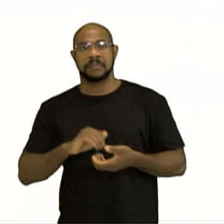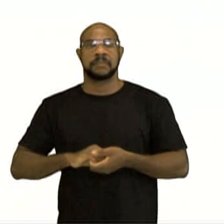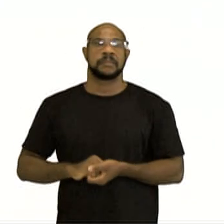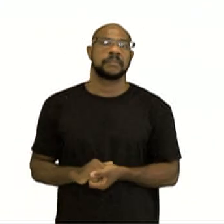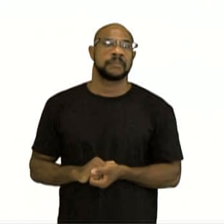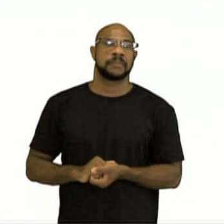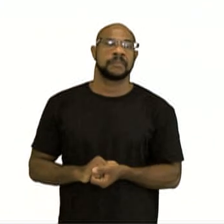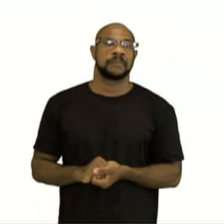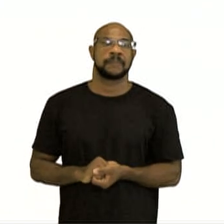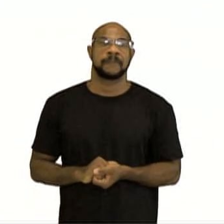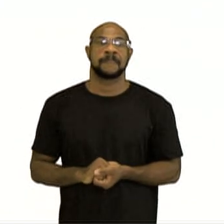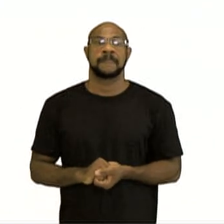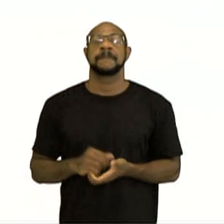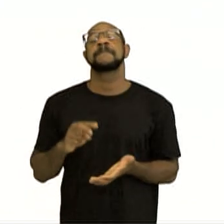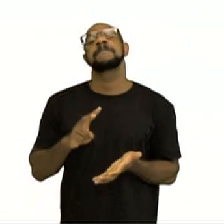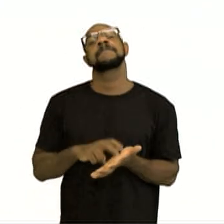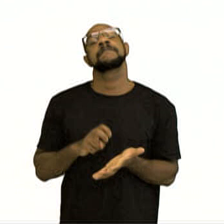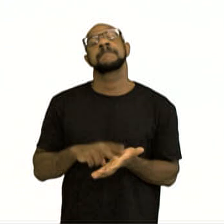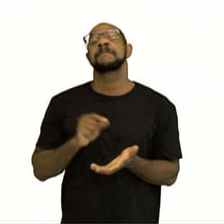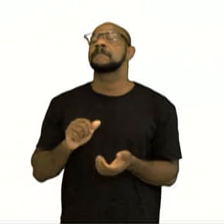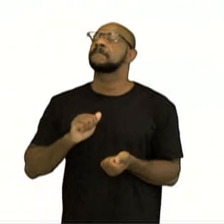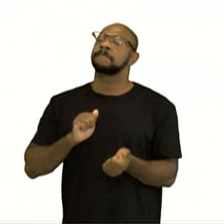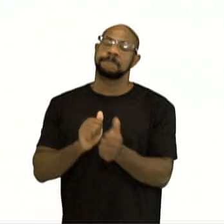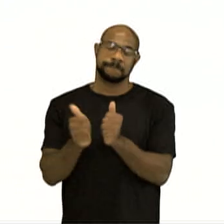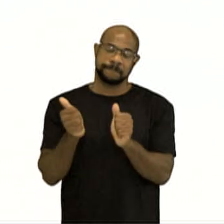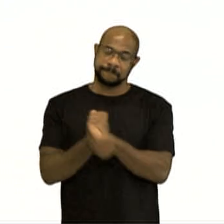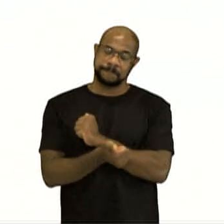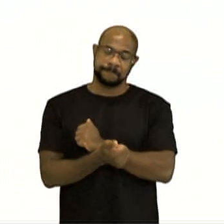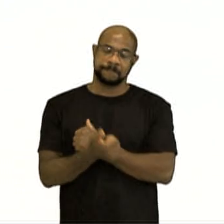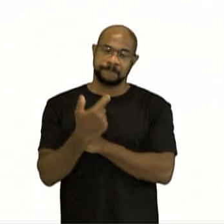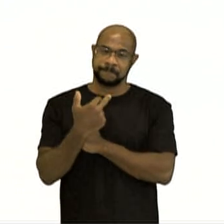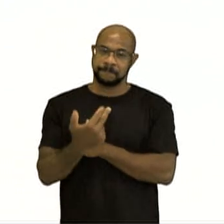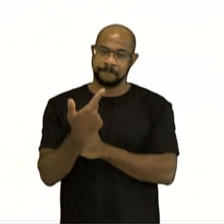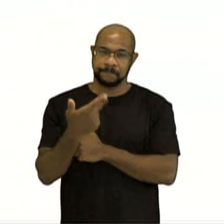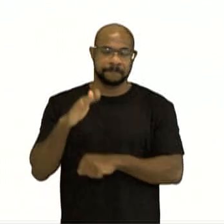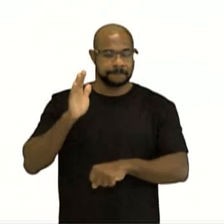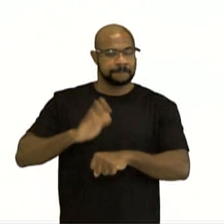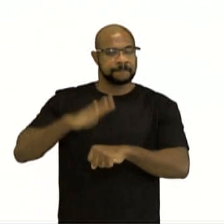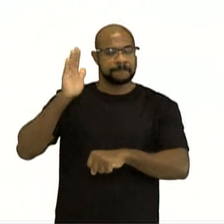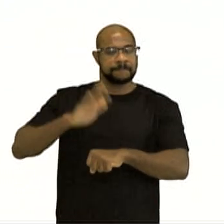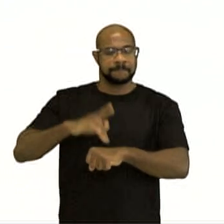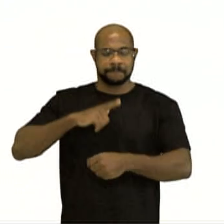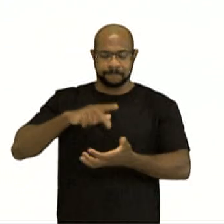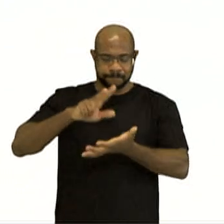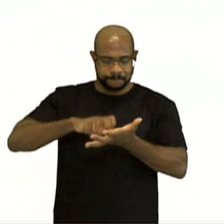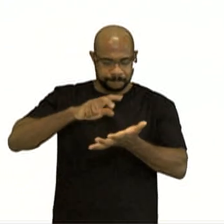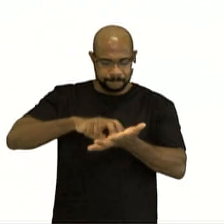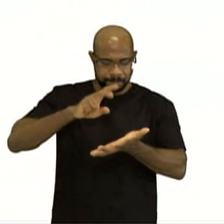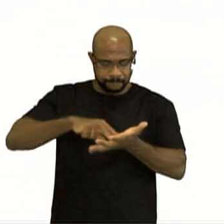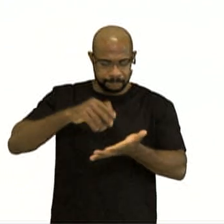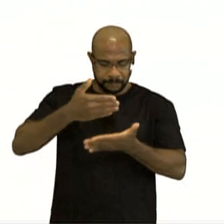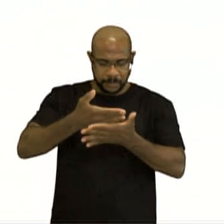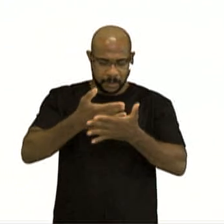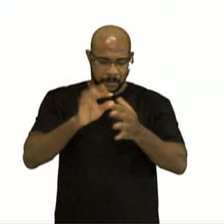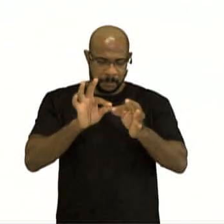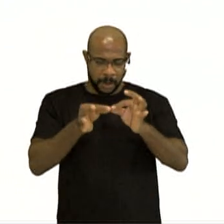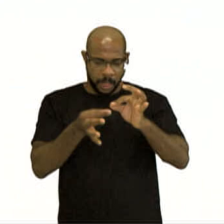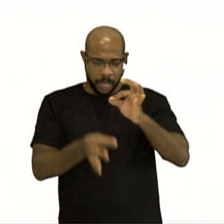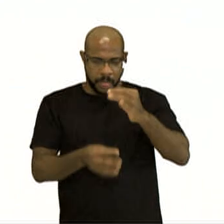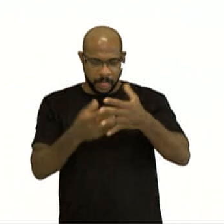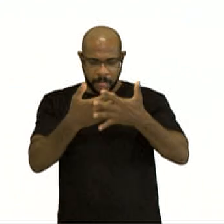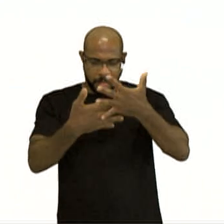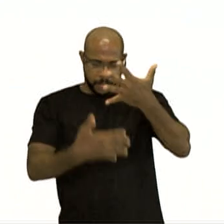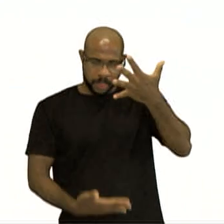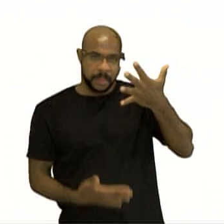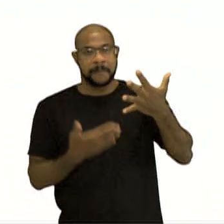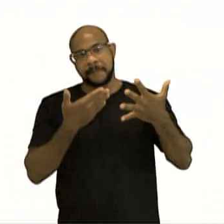E vocabulário de esportes, línguas, quanto mais vocabulário você tem, melhor.